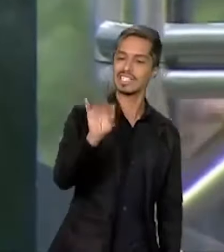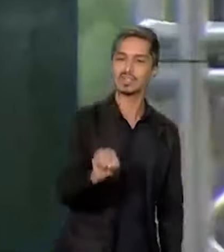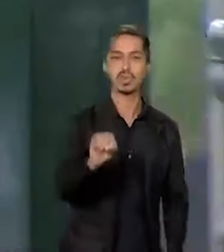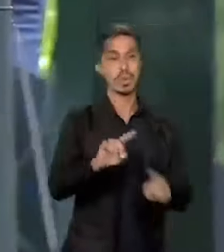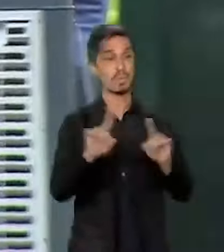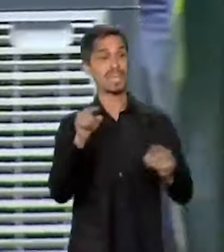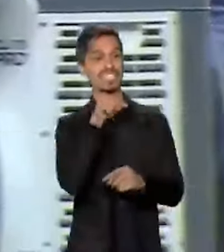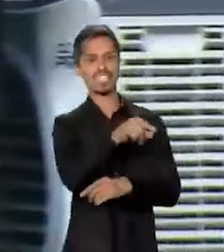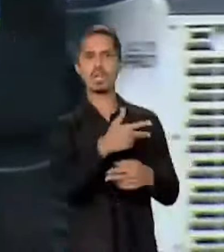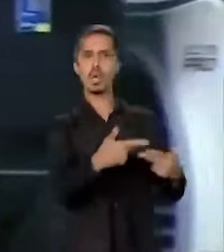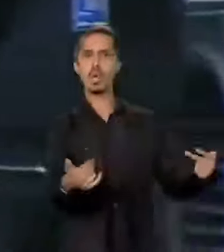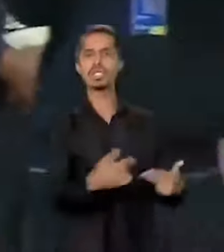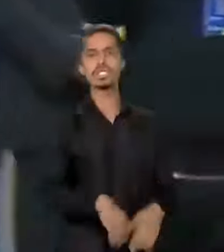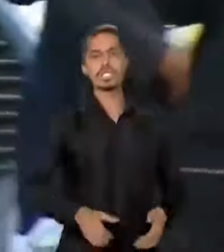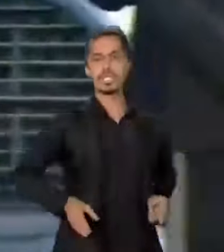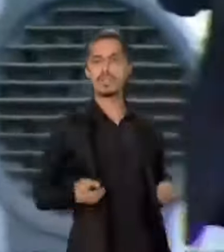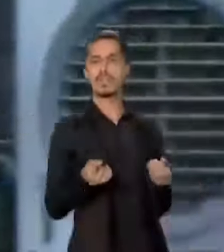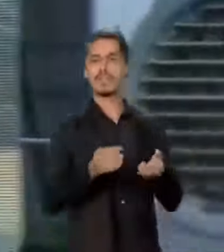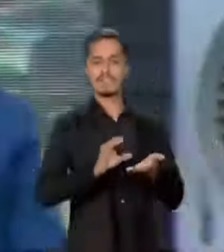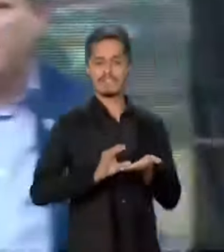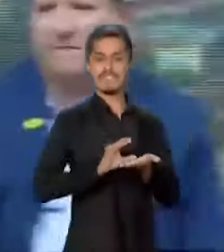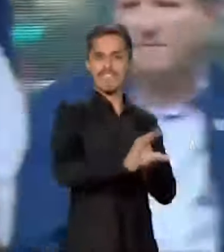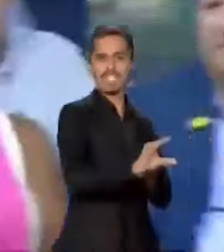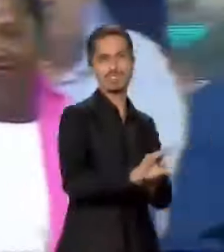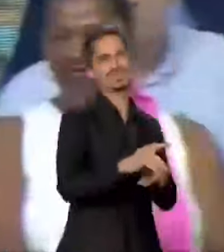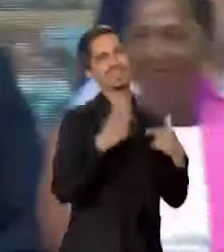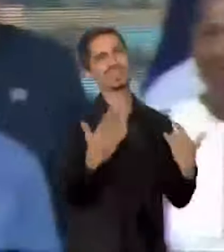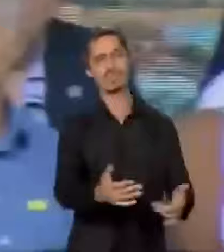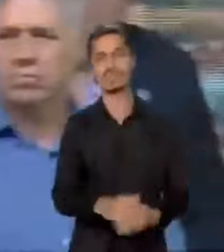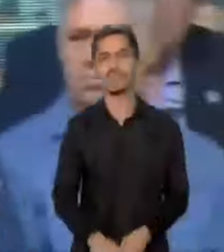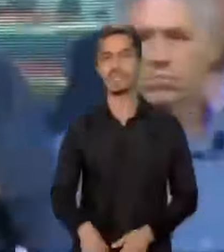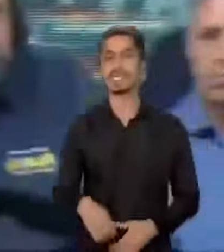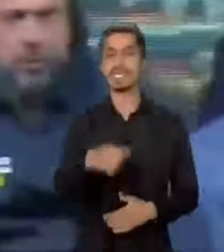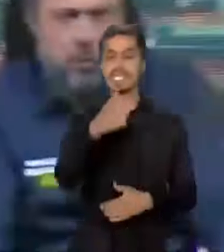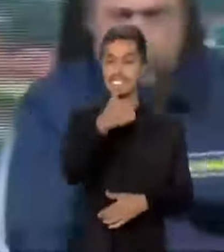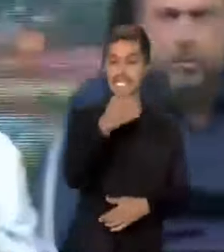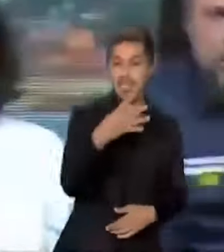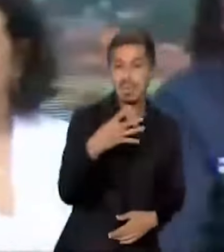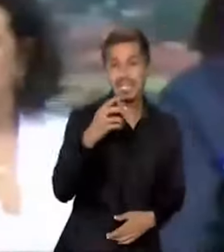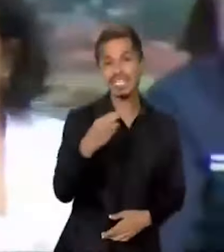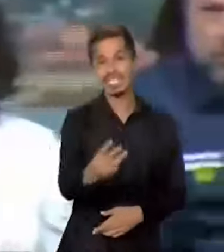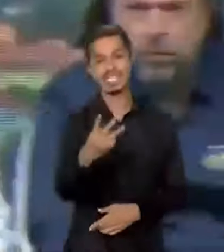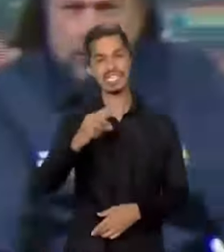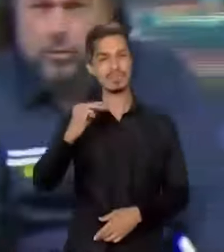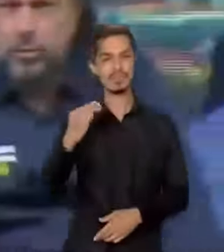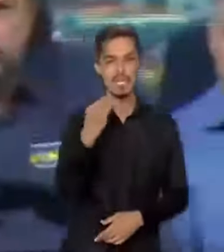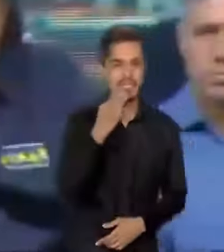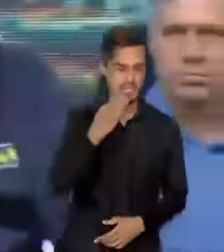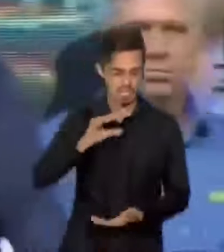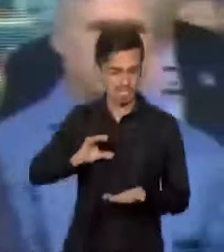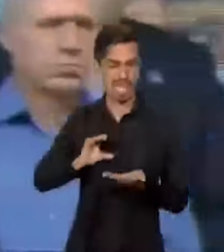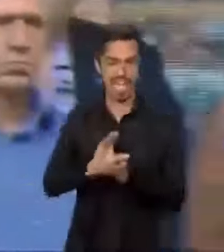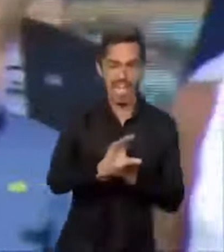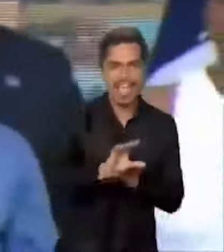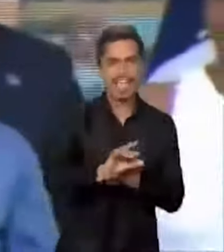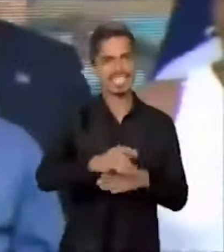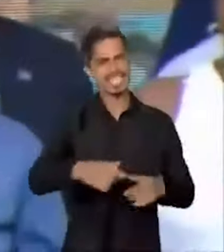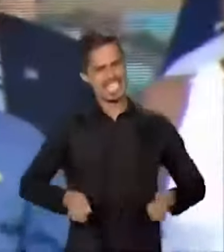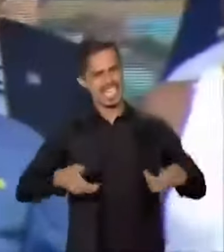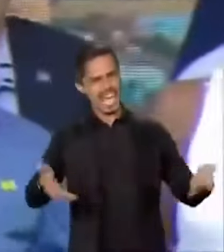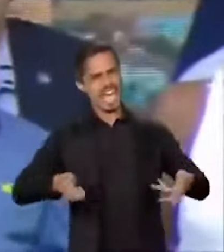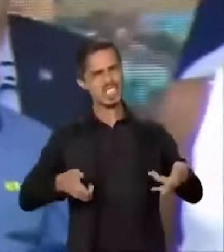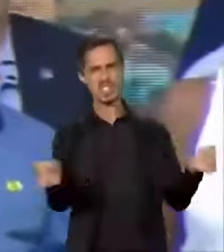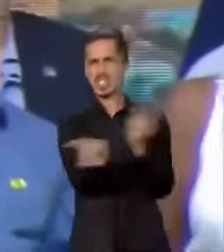Ah, 143 milhões para Araraquara é gasto. É uma cidade de 200 e poucos mil habitantes. Por